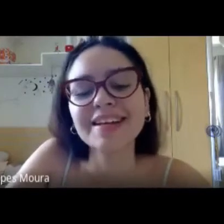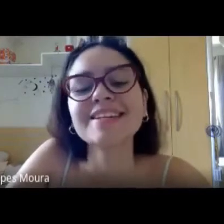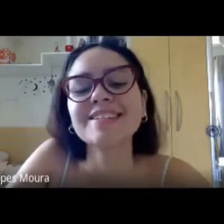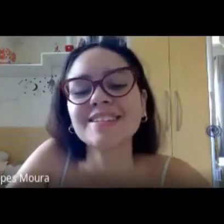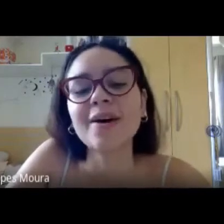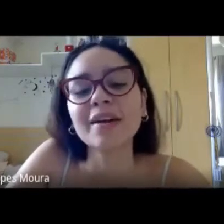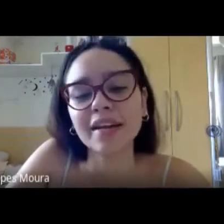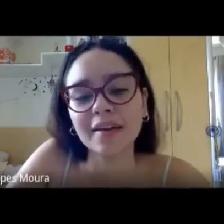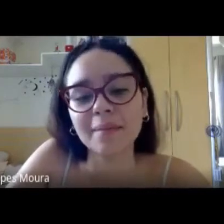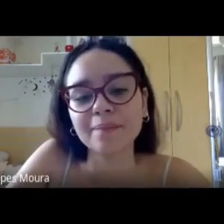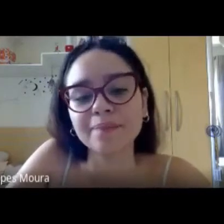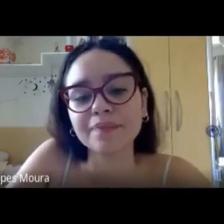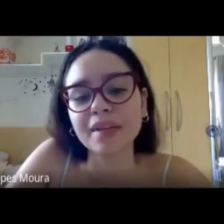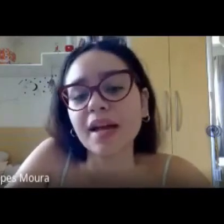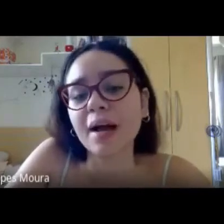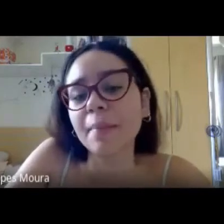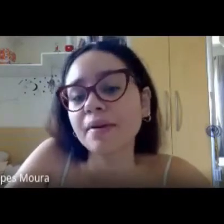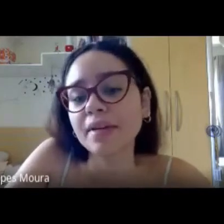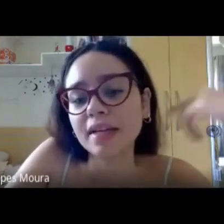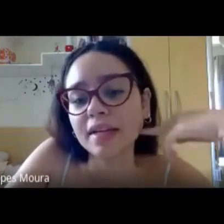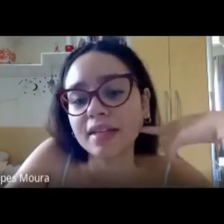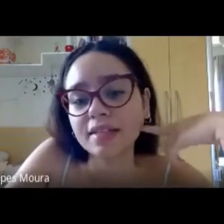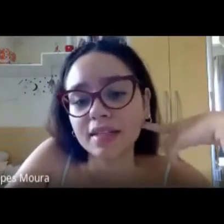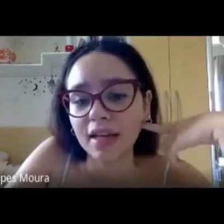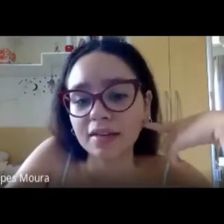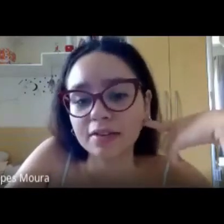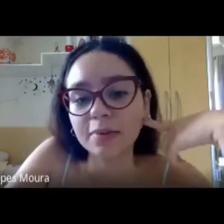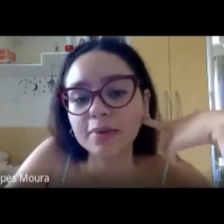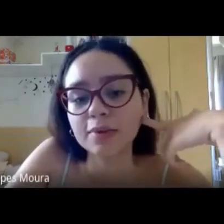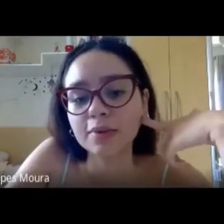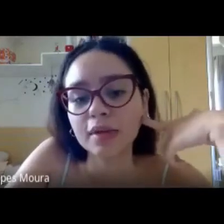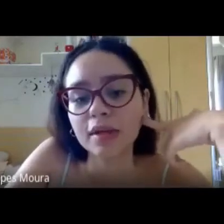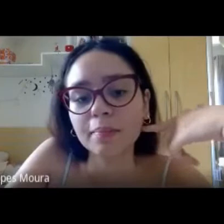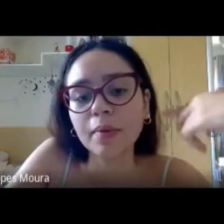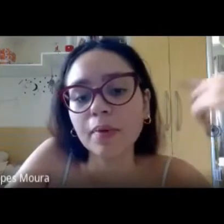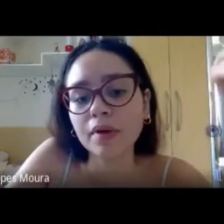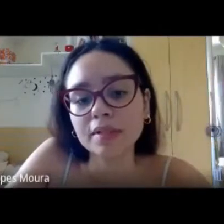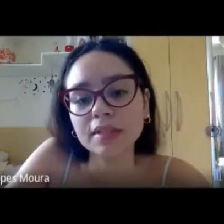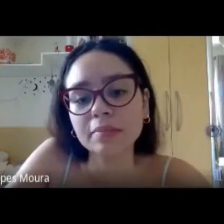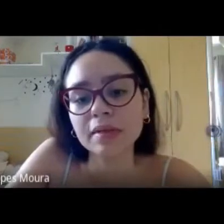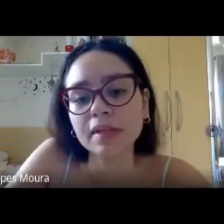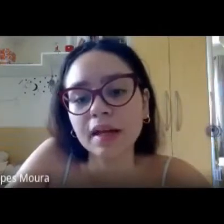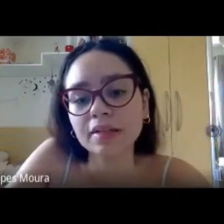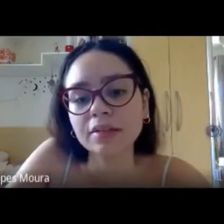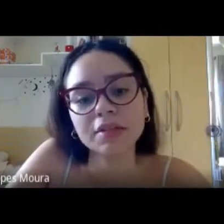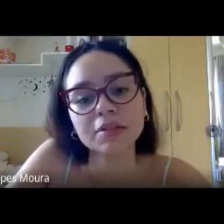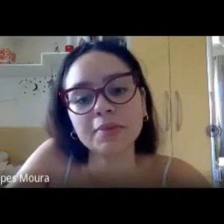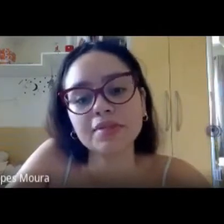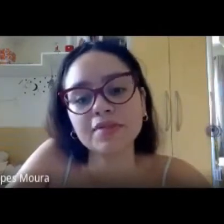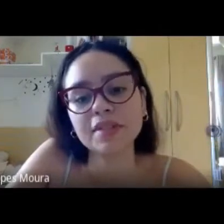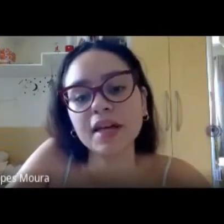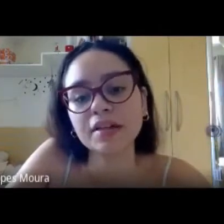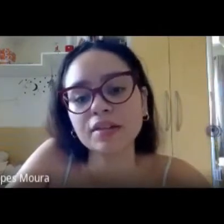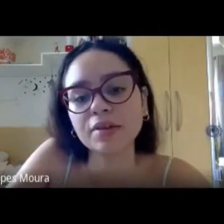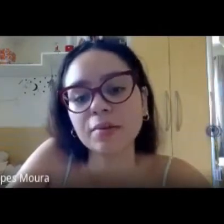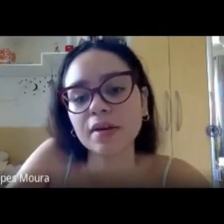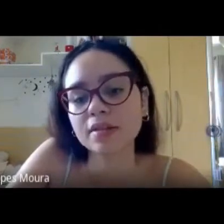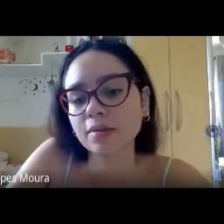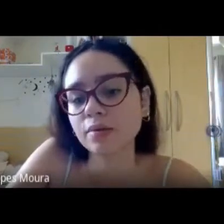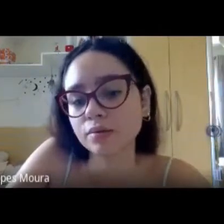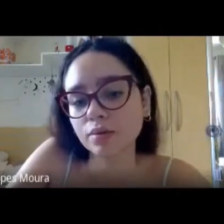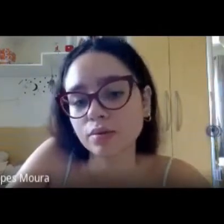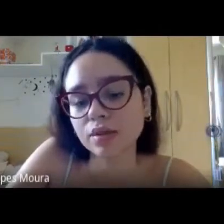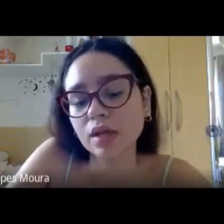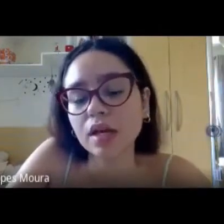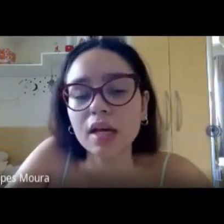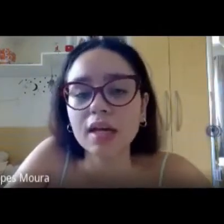rápida, só que a maioria desses testes possuem pouca sensibilidade e especificidade em comparação